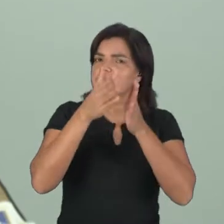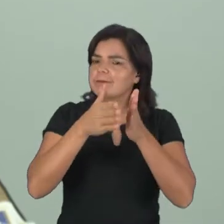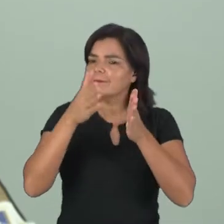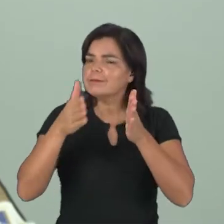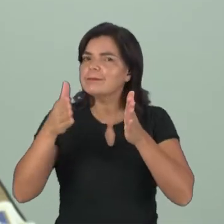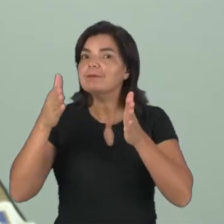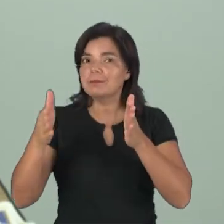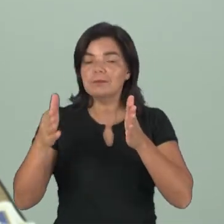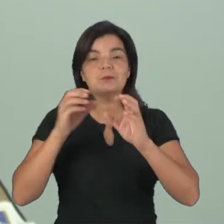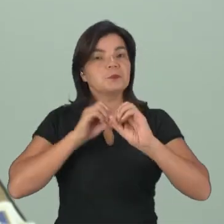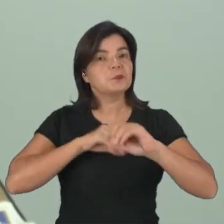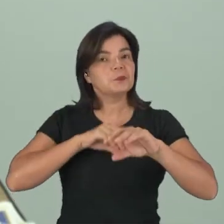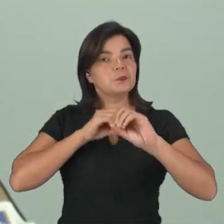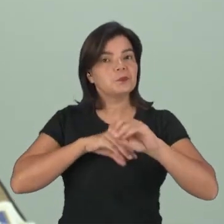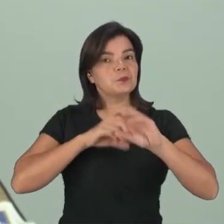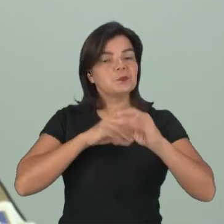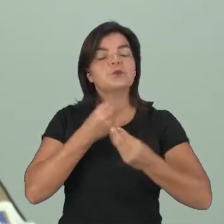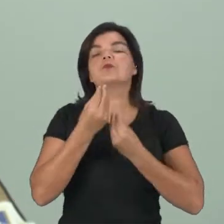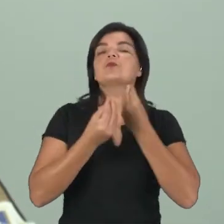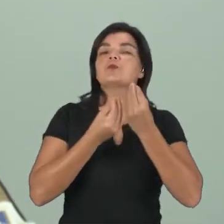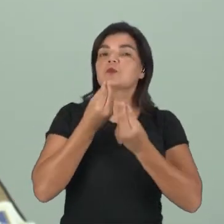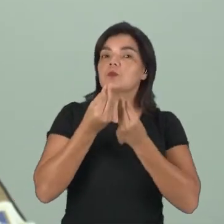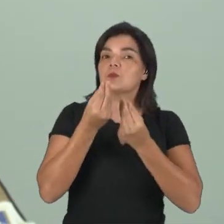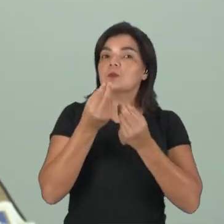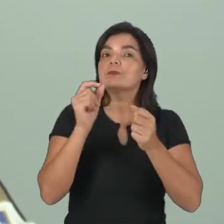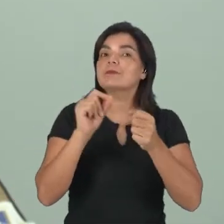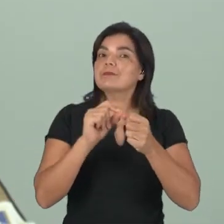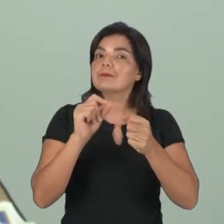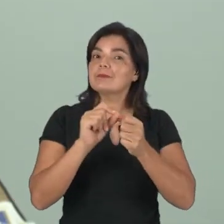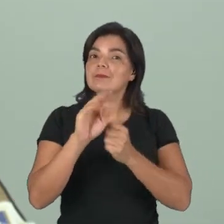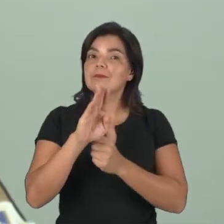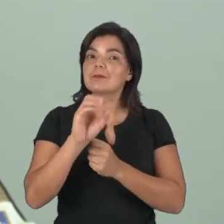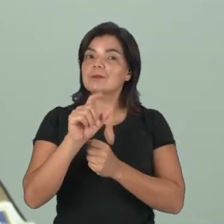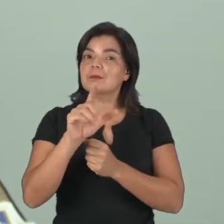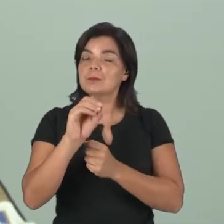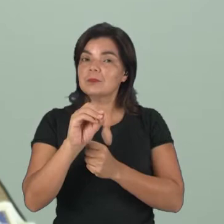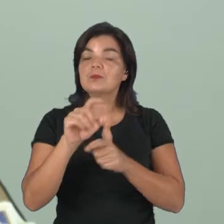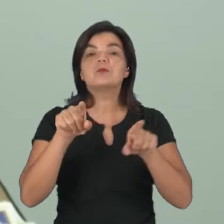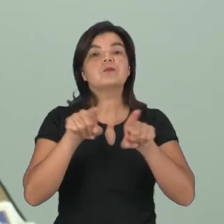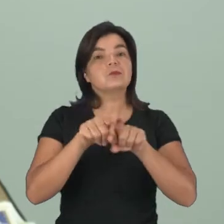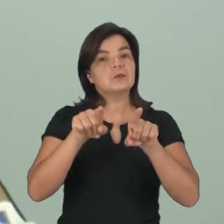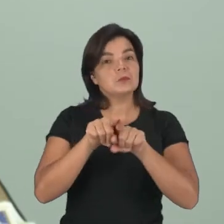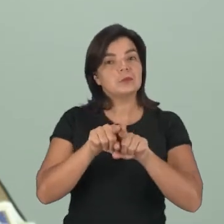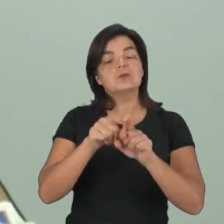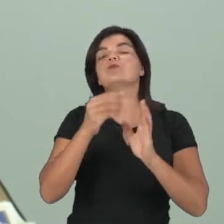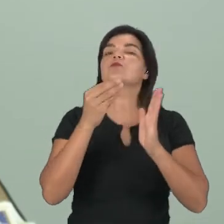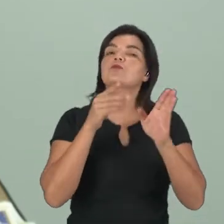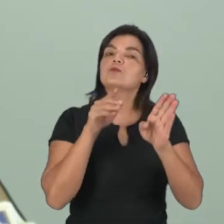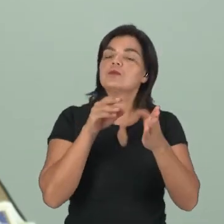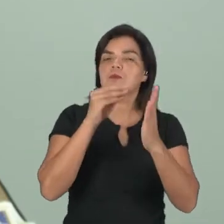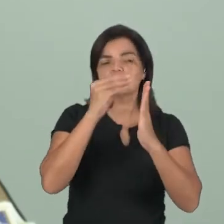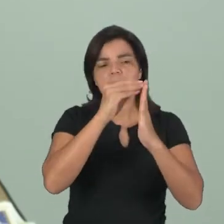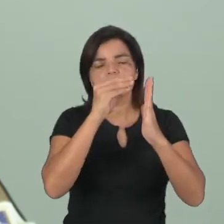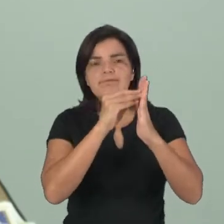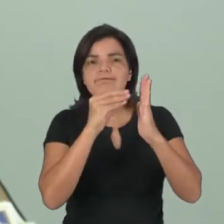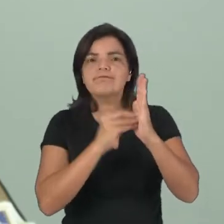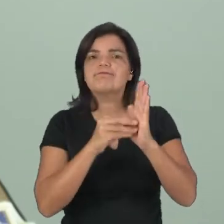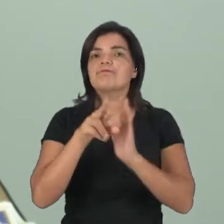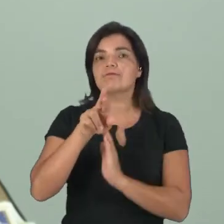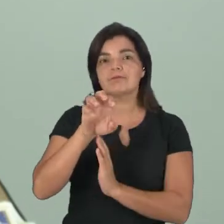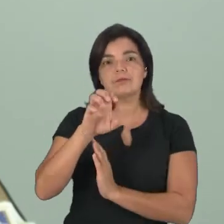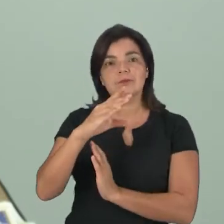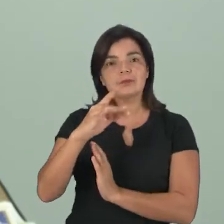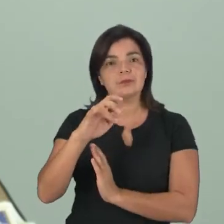seguir o passo-a-passo da receita de como preparar o bolo na receita bem as instruções